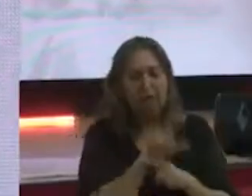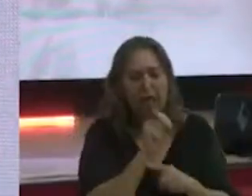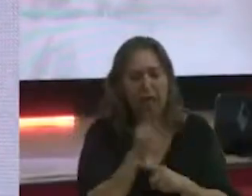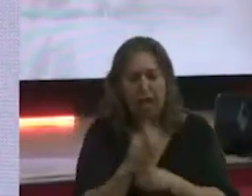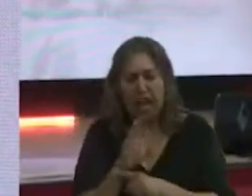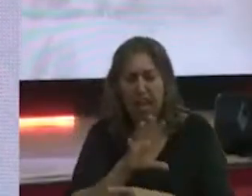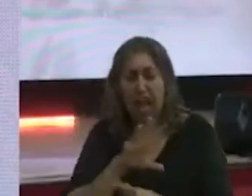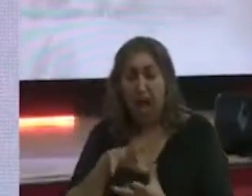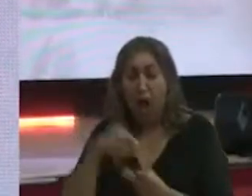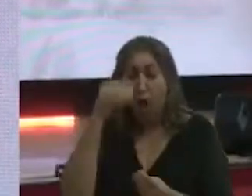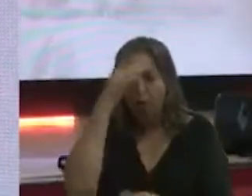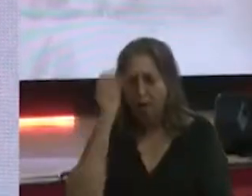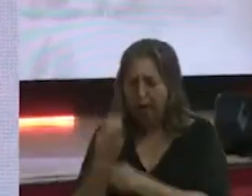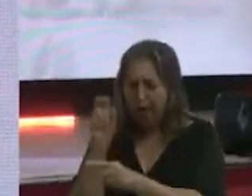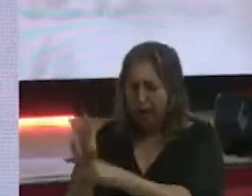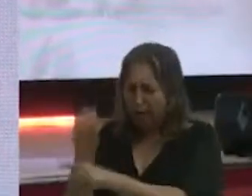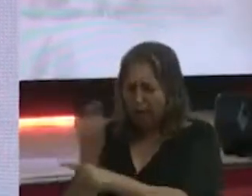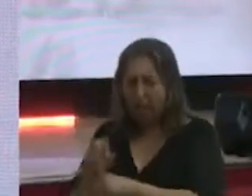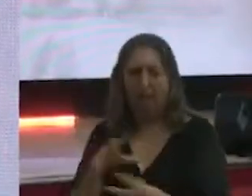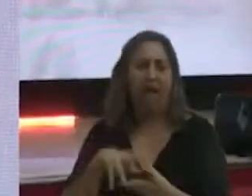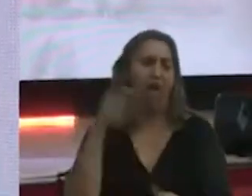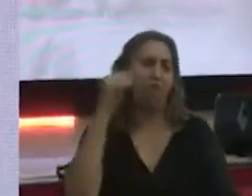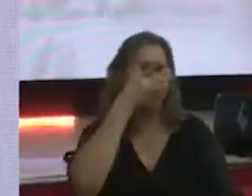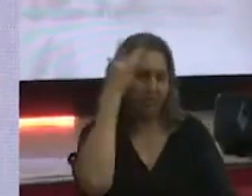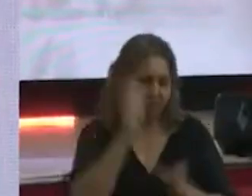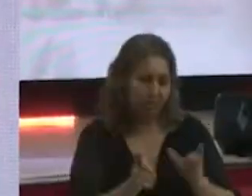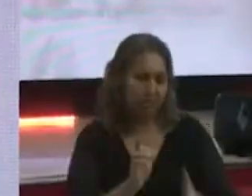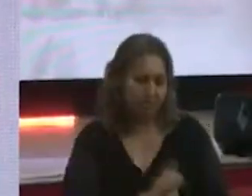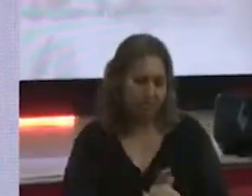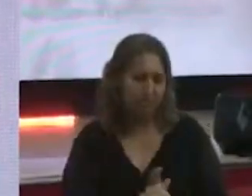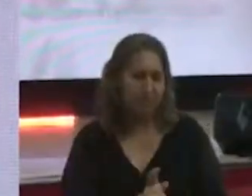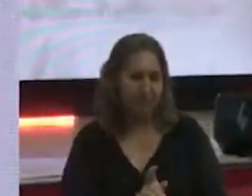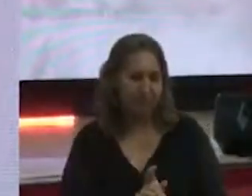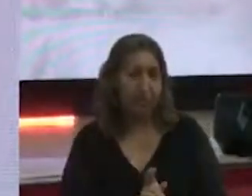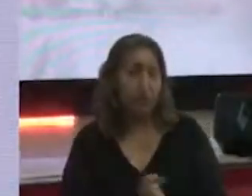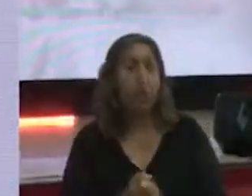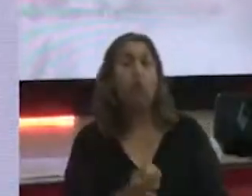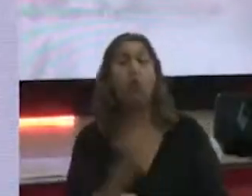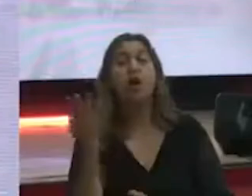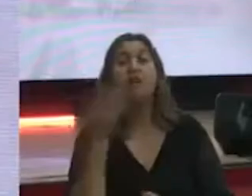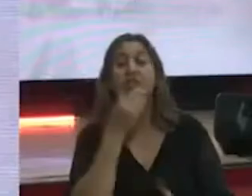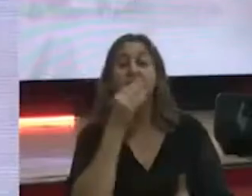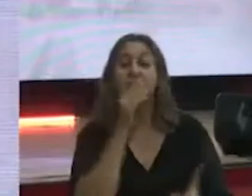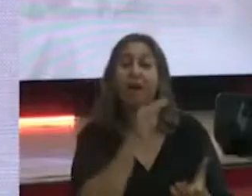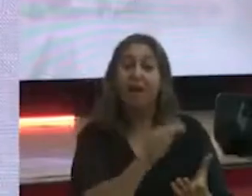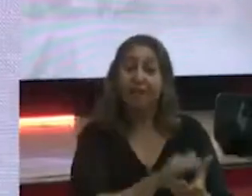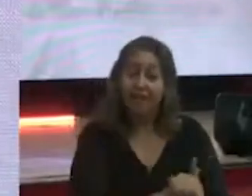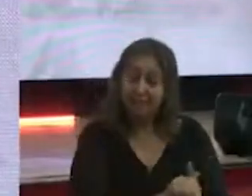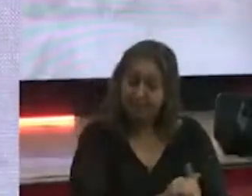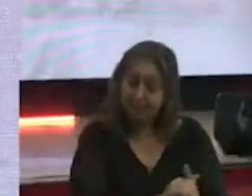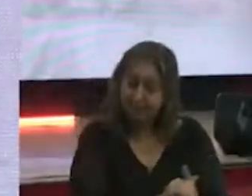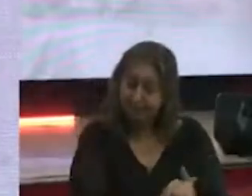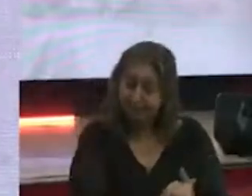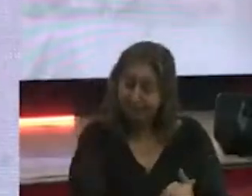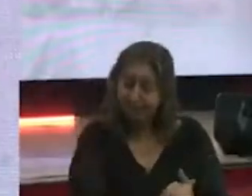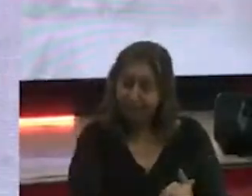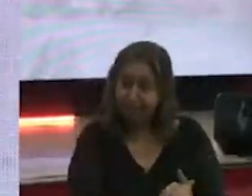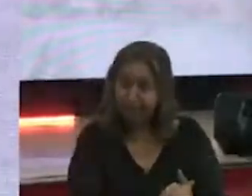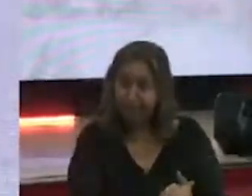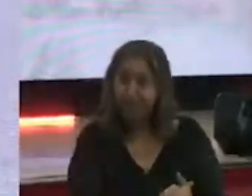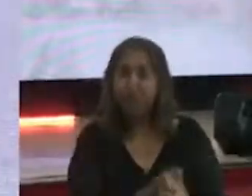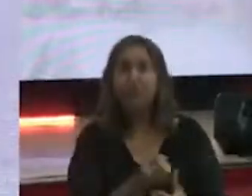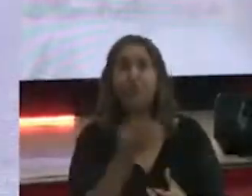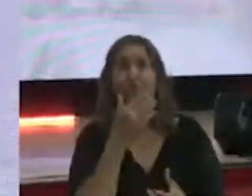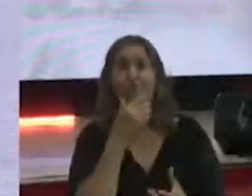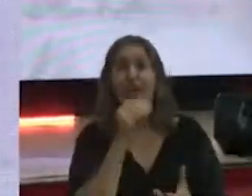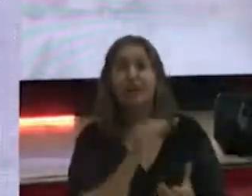dos outros quantos maridos aqui não tem glória a Deus mas quantos maridos